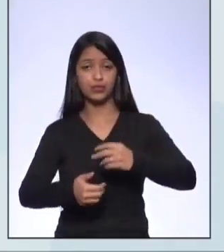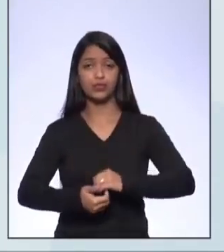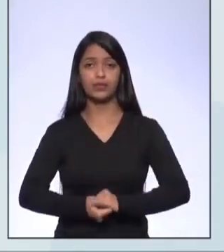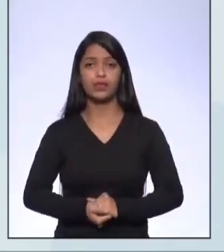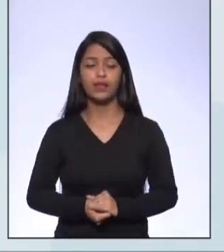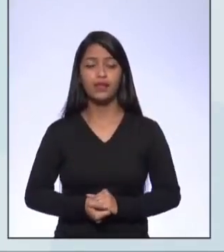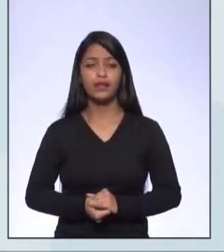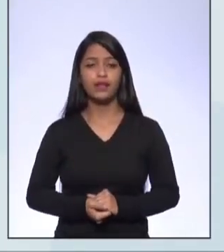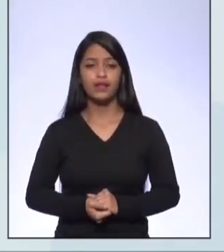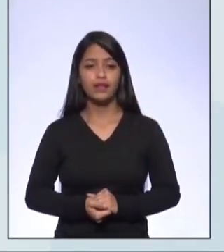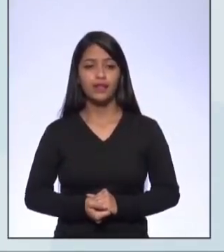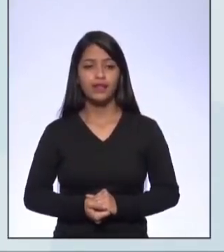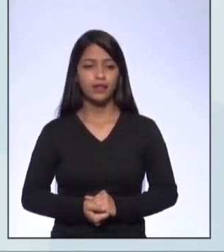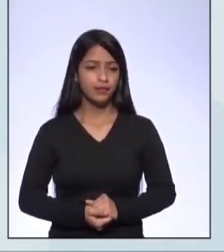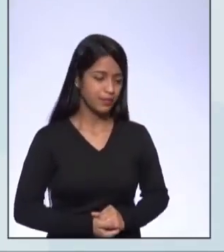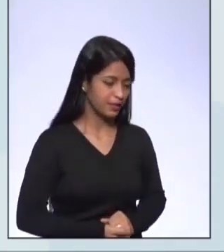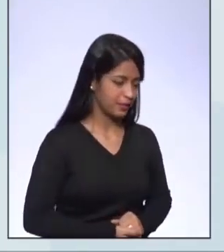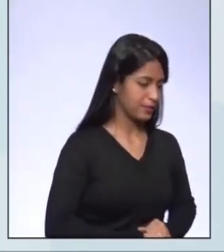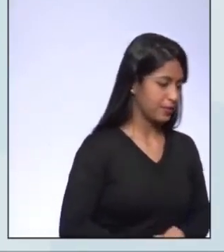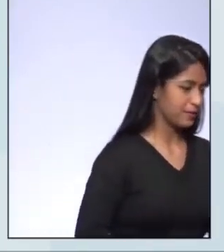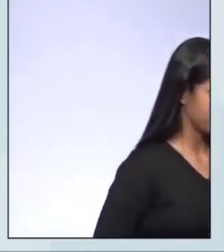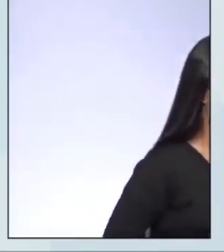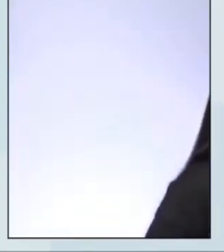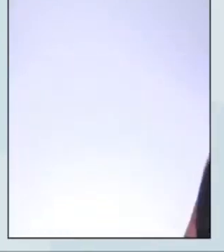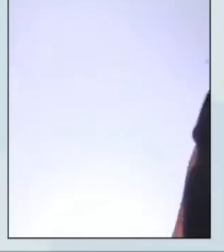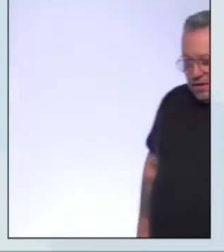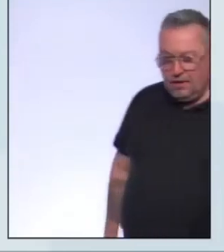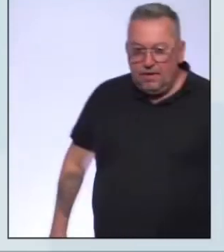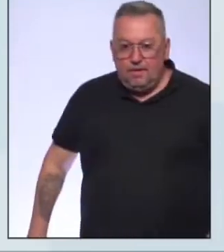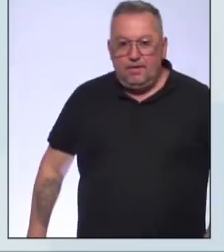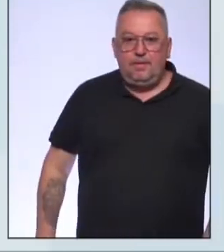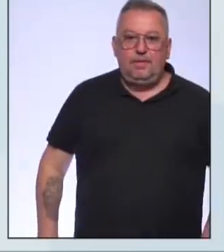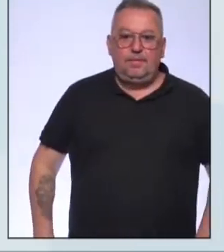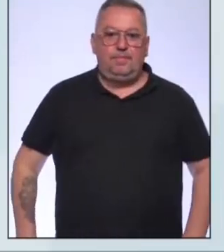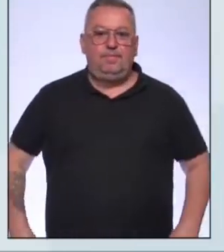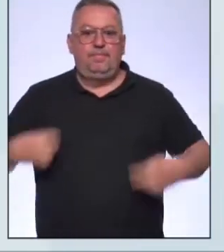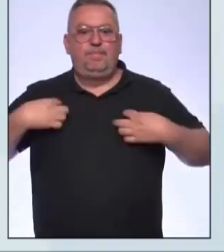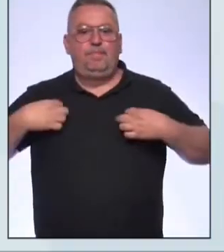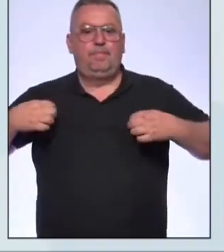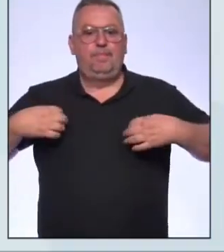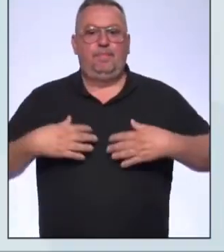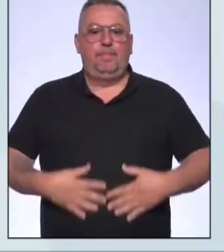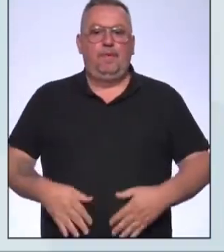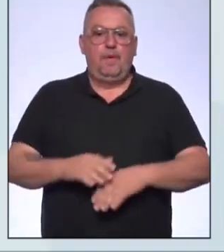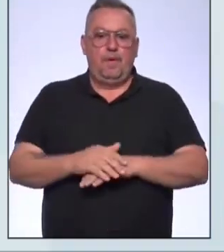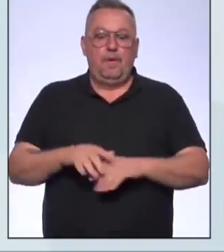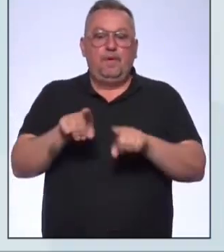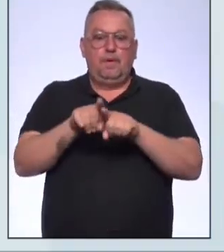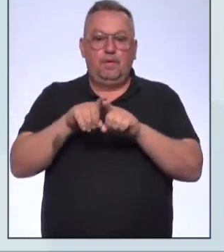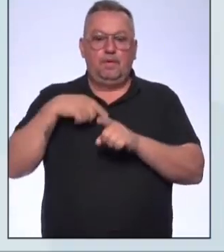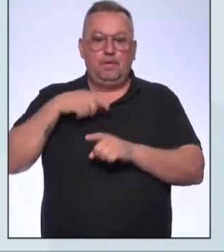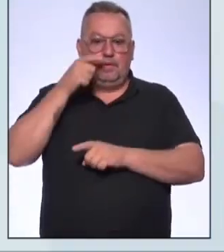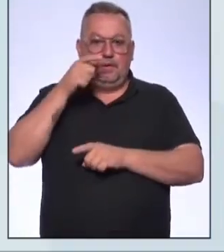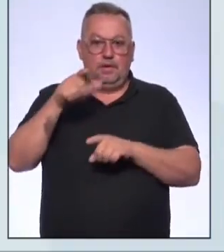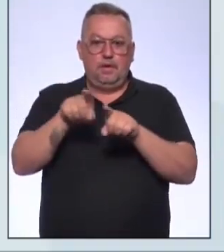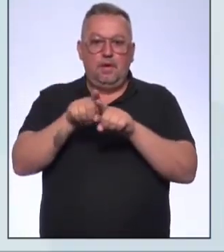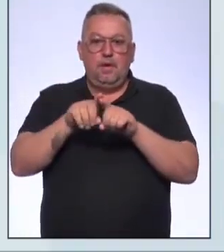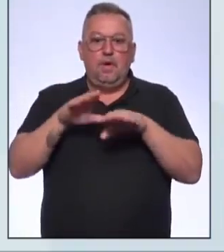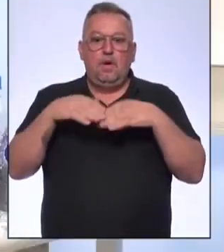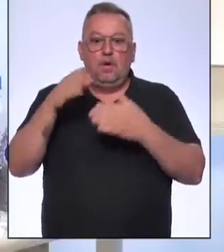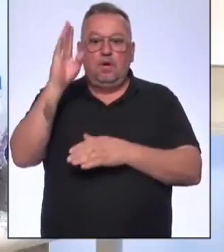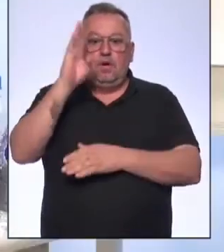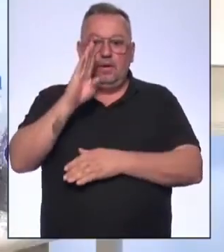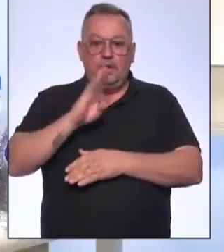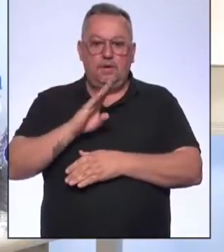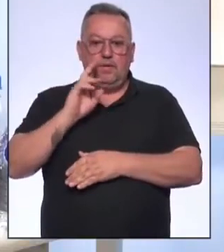very beautiful island em São Paulo. Porque Ilhabela já quer dizer beautiful island. É bem interessante quando o estrangeiro vem para o Brasil, porque